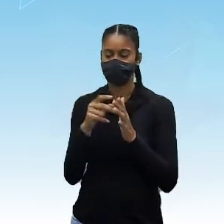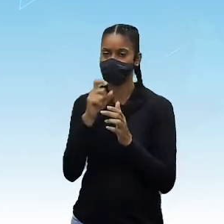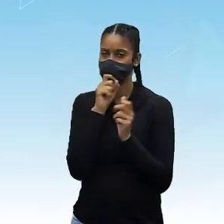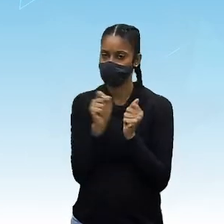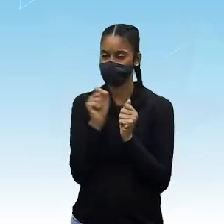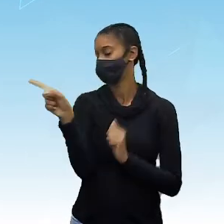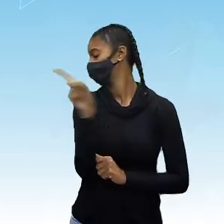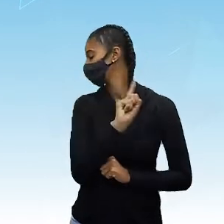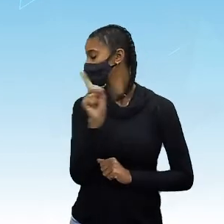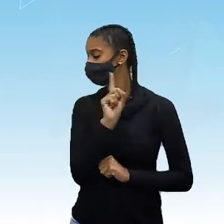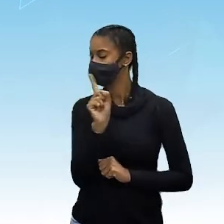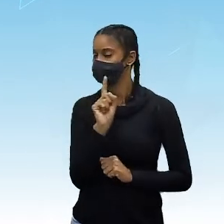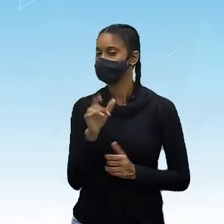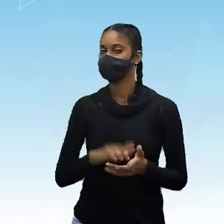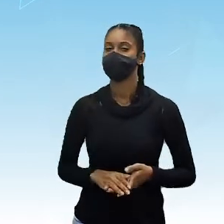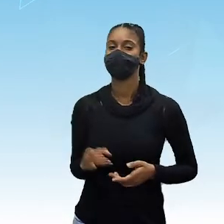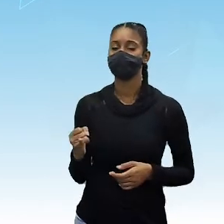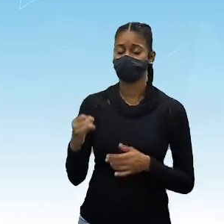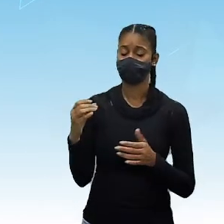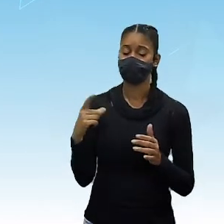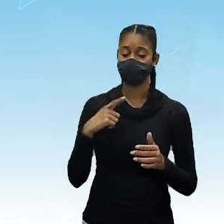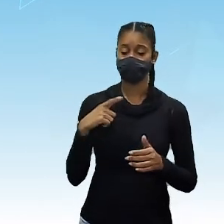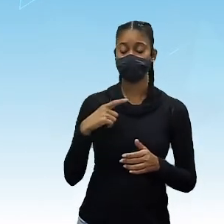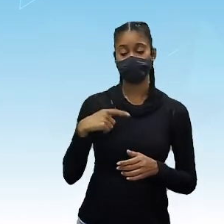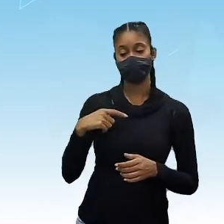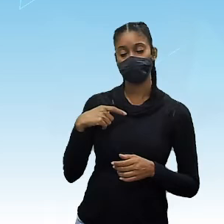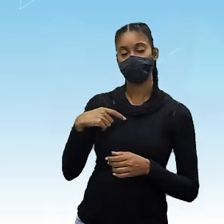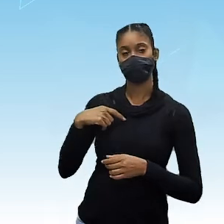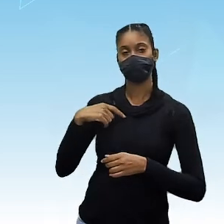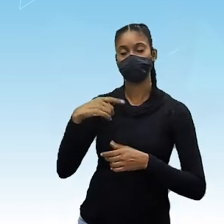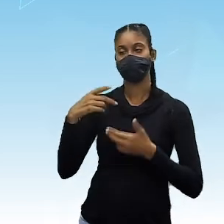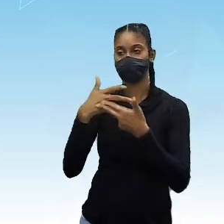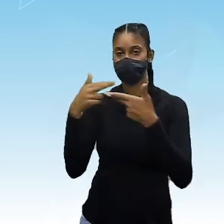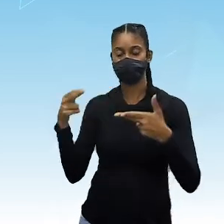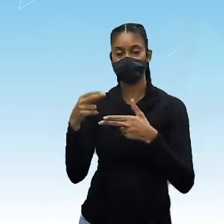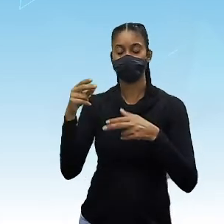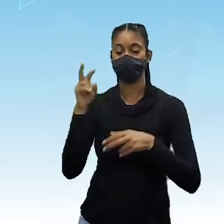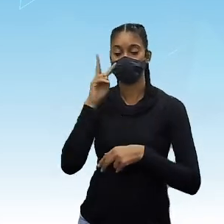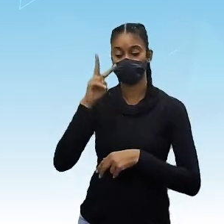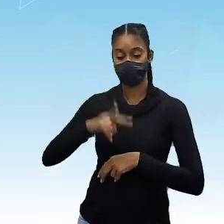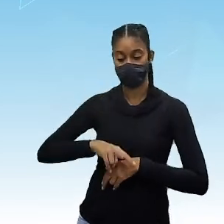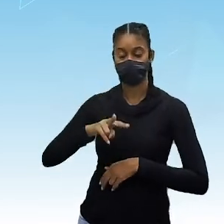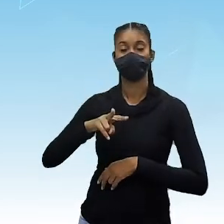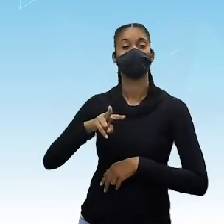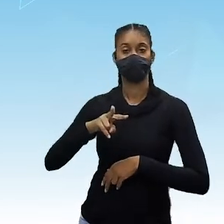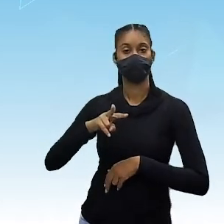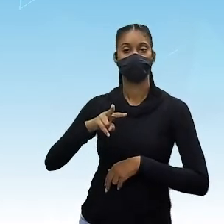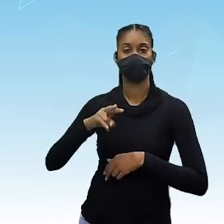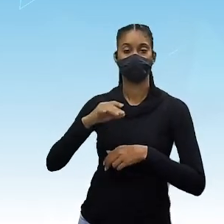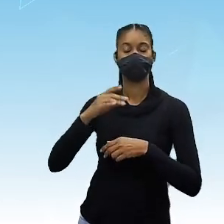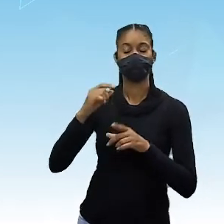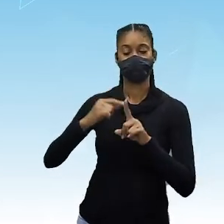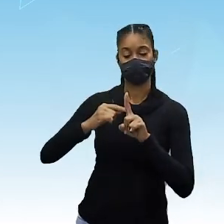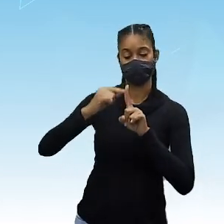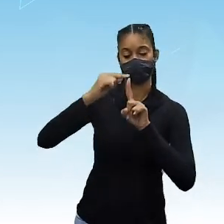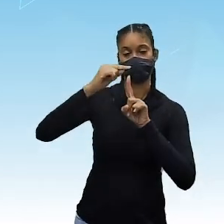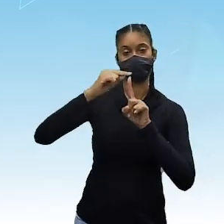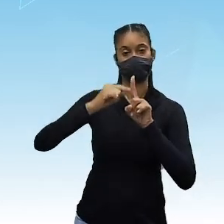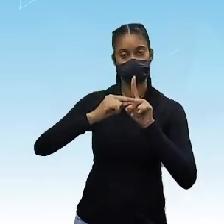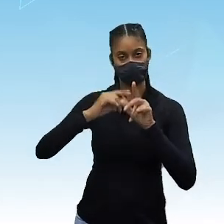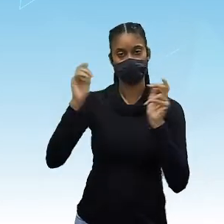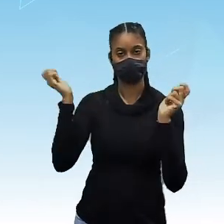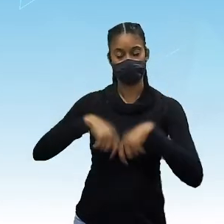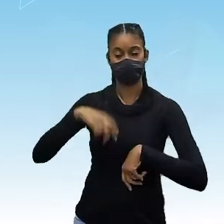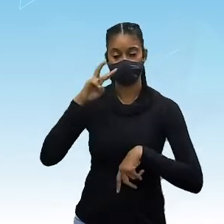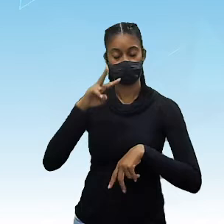jeito nenhum. Se a gente tiver um termômetro específico para medir altas temperaturas, a gente vai ver que a temperatura, na verdade,